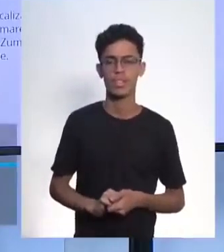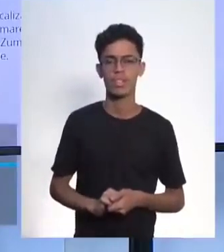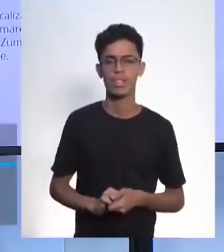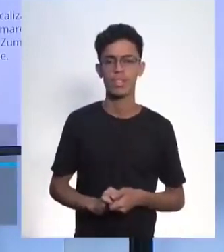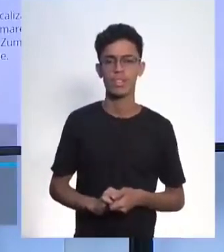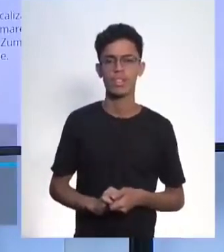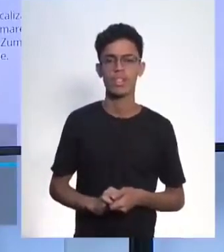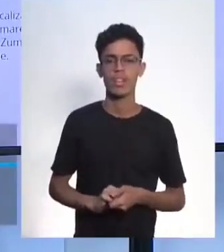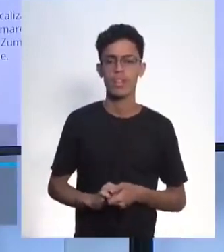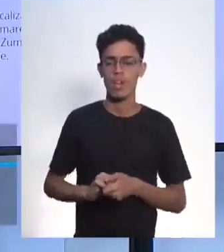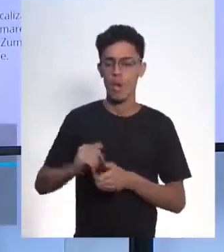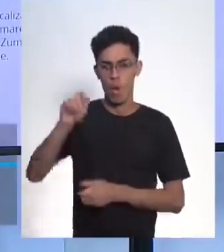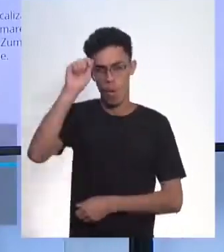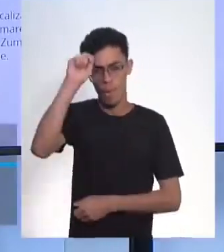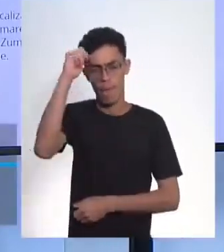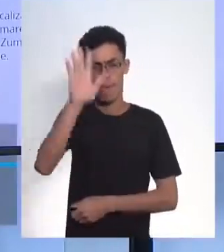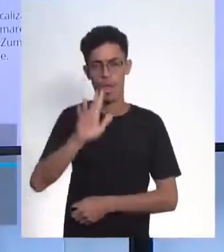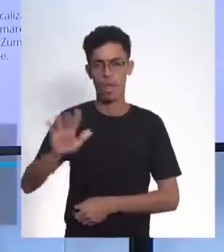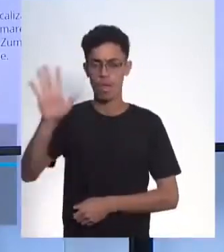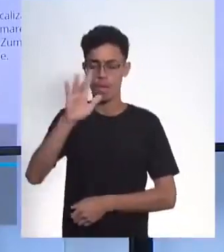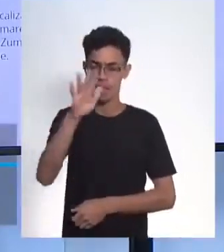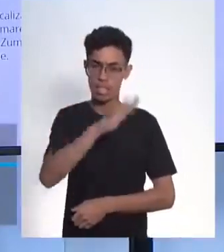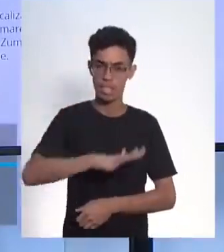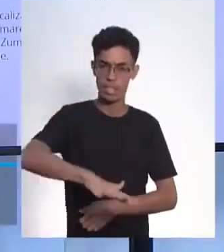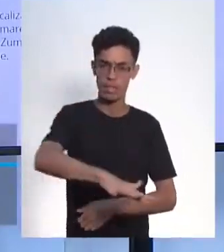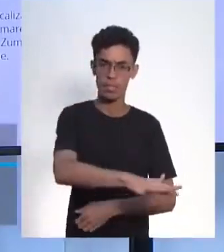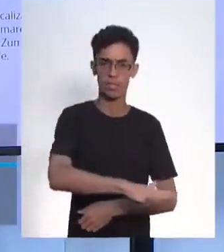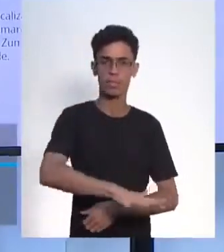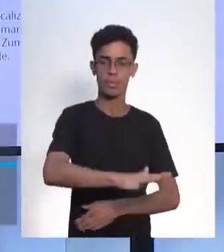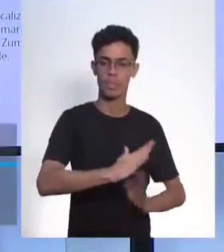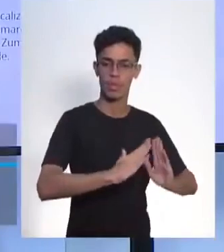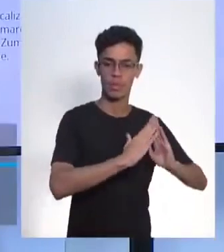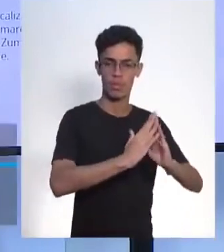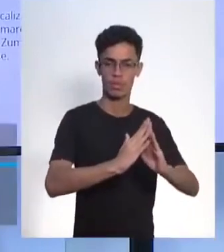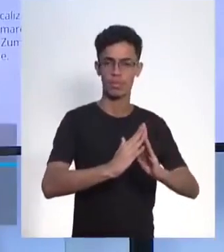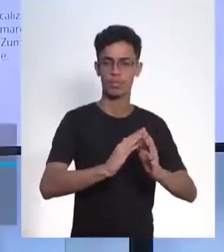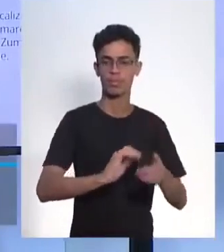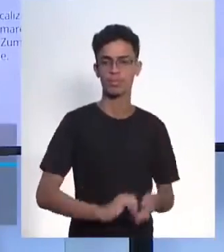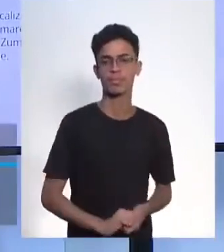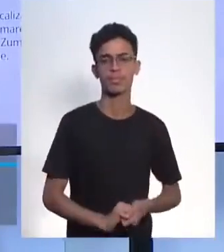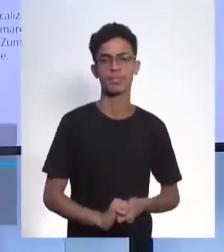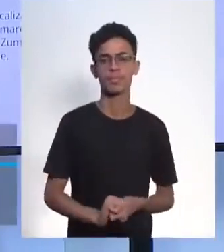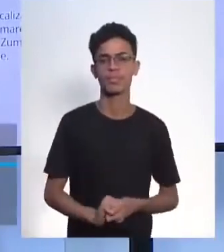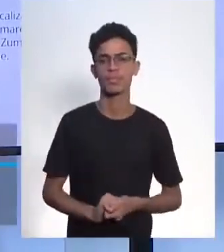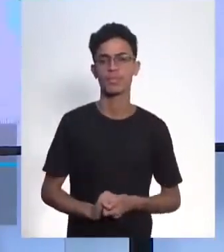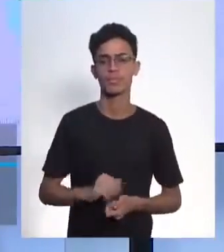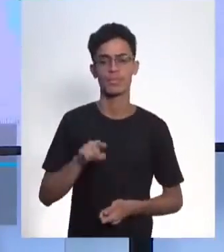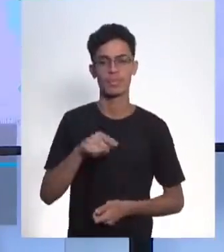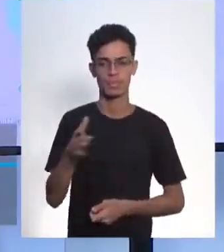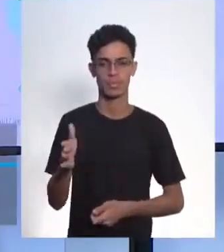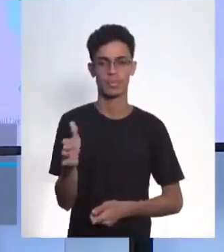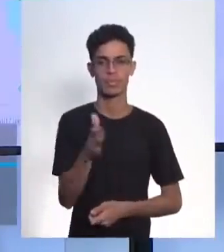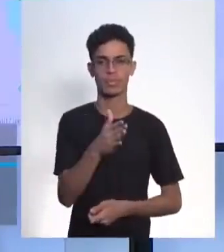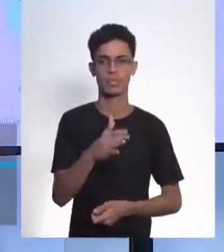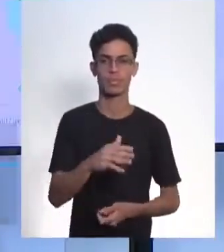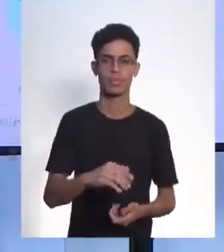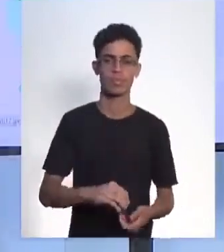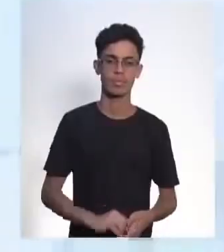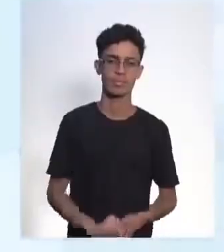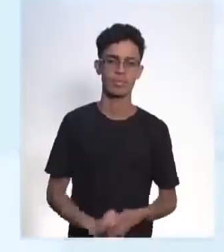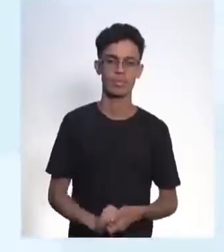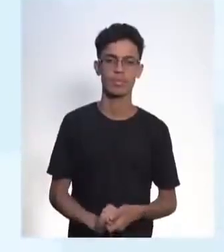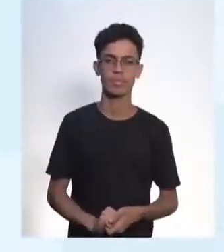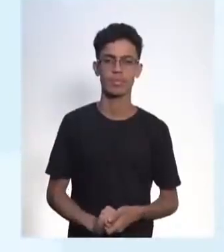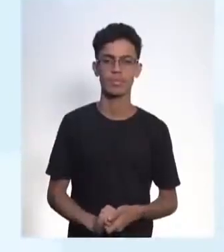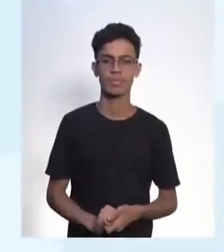africana para dentro daquela comunidade. Bem interessante, não é? Próxima tela.